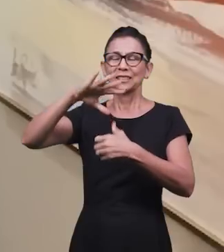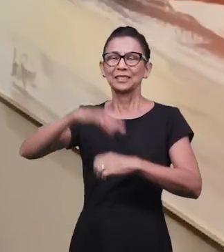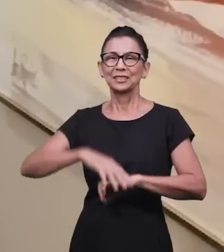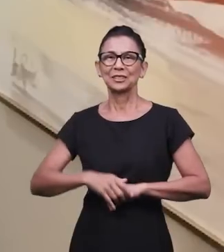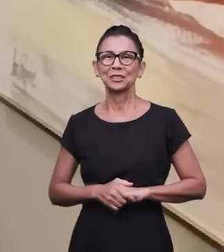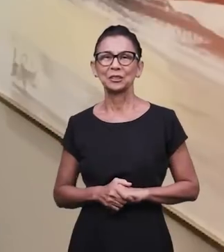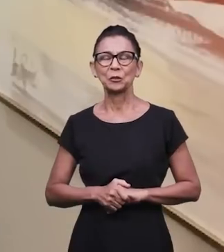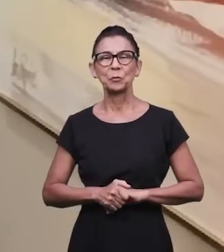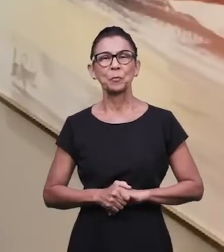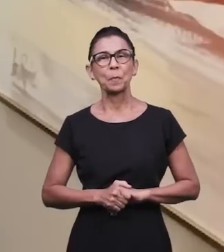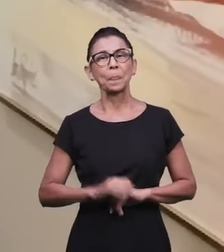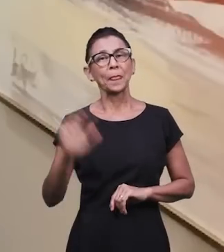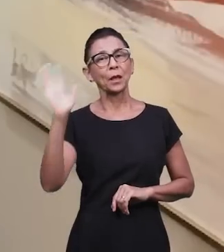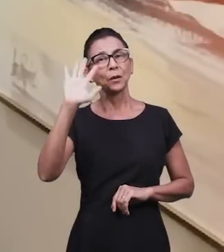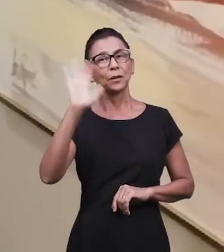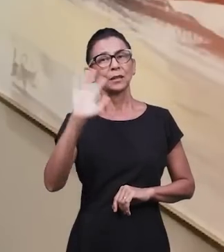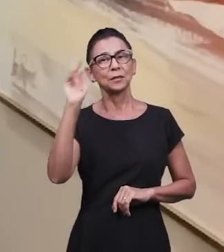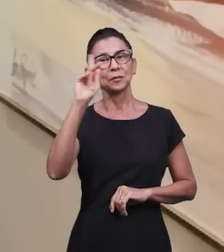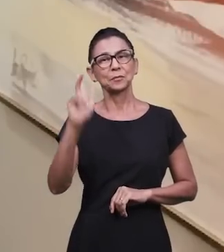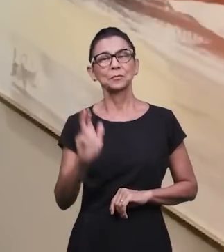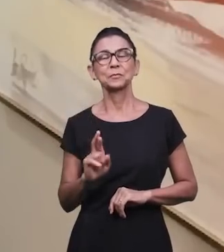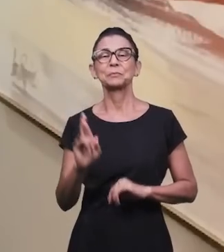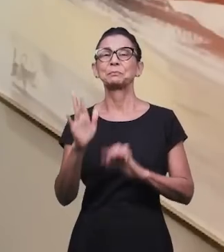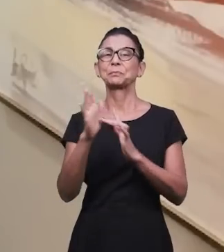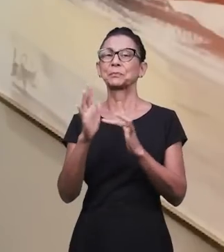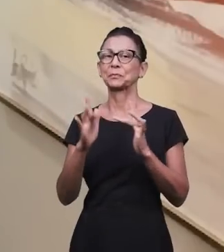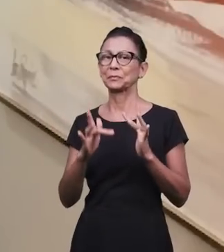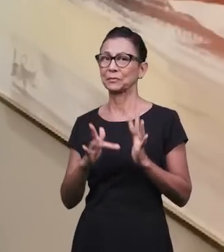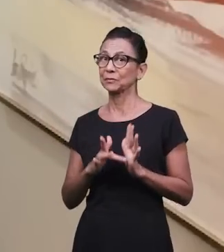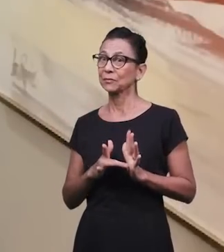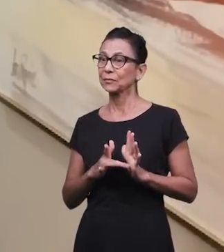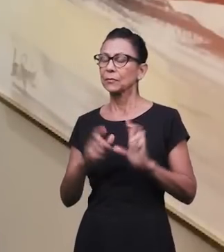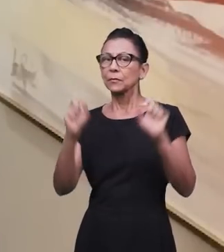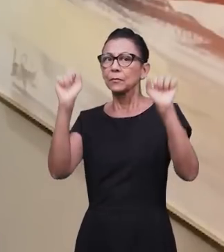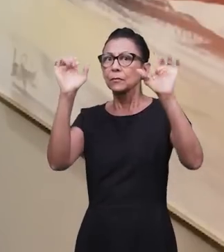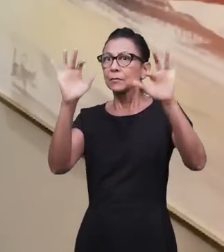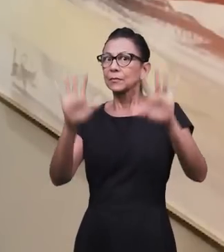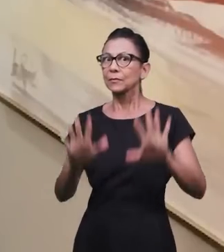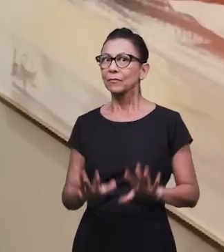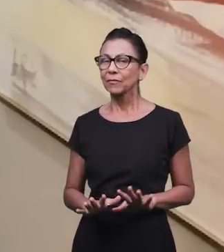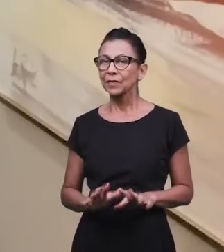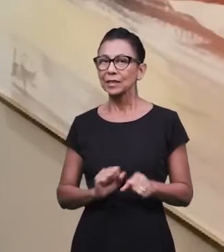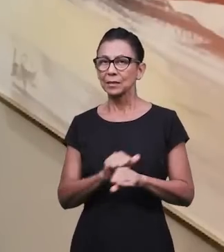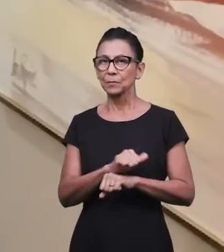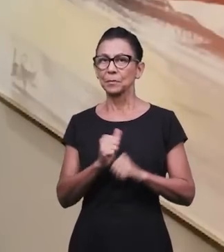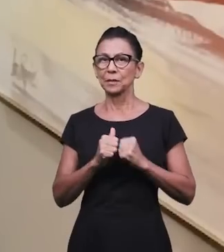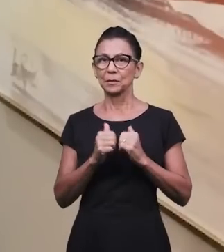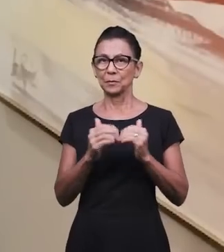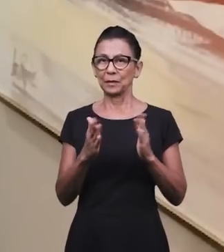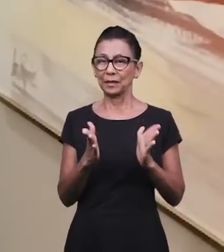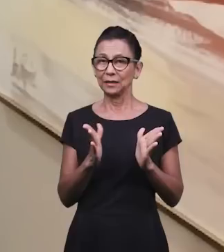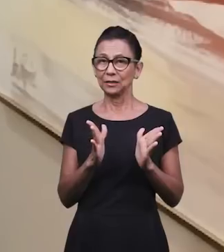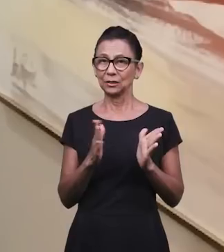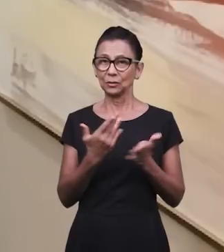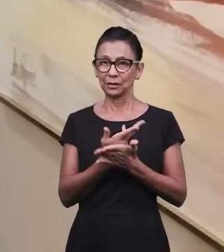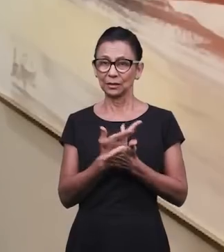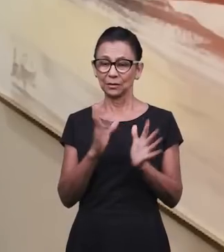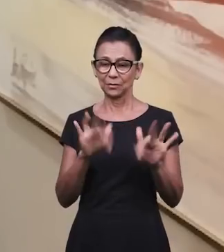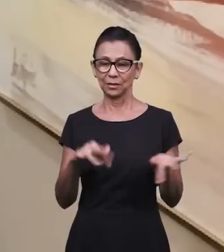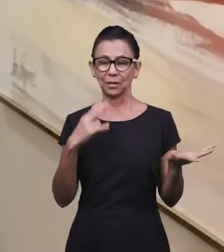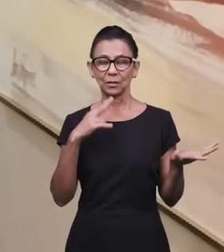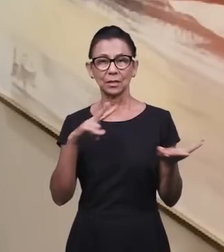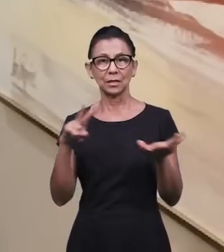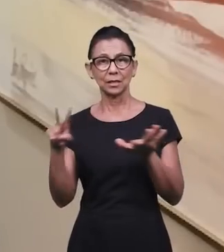Isabela. Olá, Jorge. Olá, irmãos. A paz do Senhor Jesus. A bênção do seminário de principiantes deste final de semana